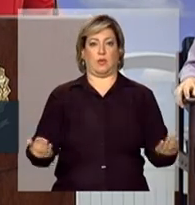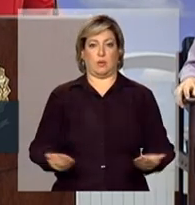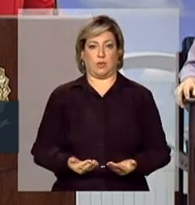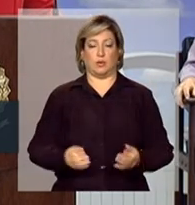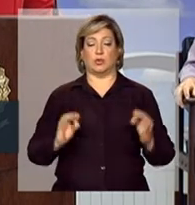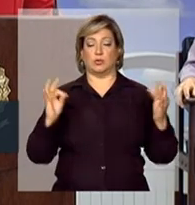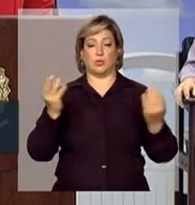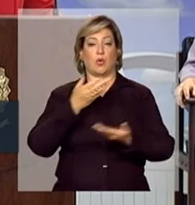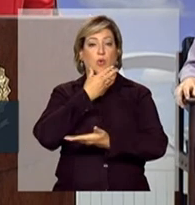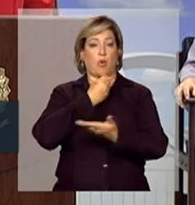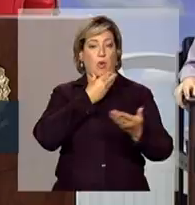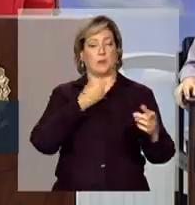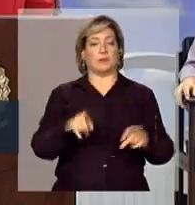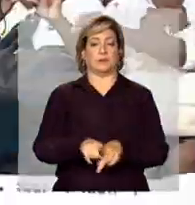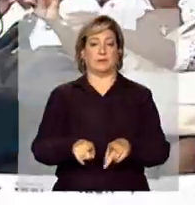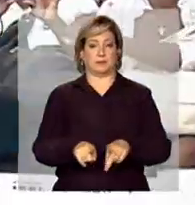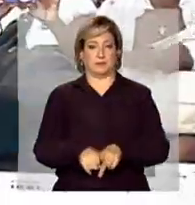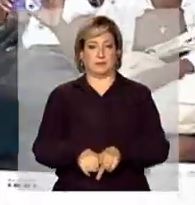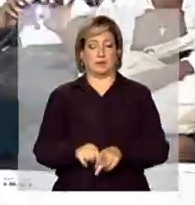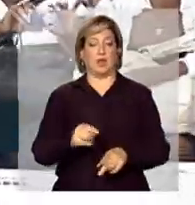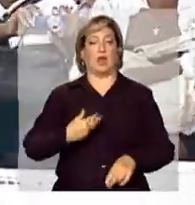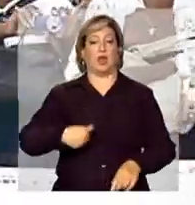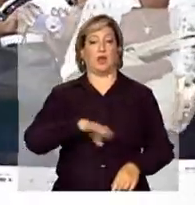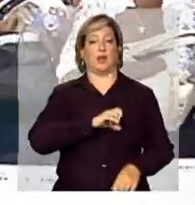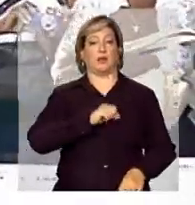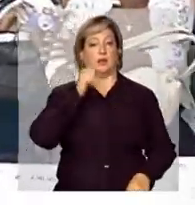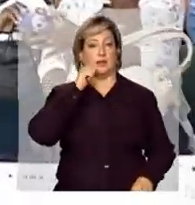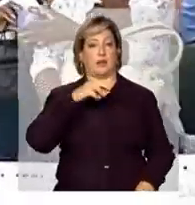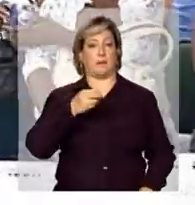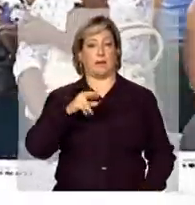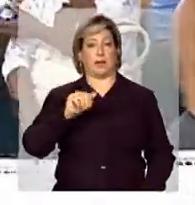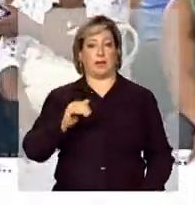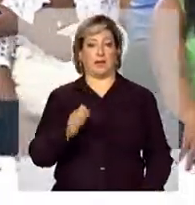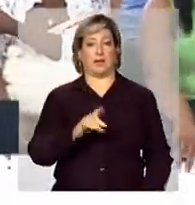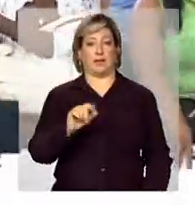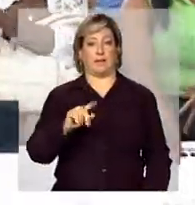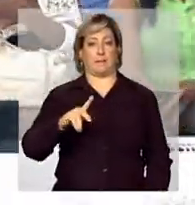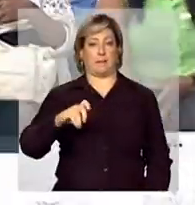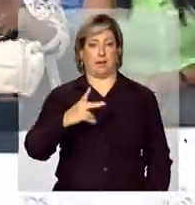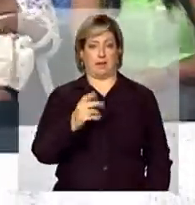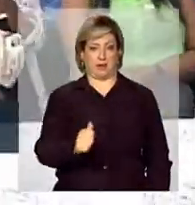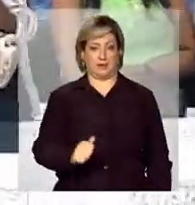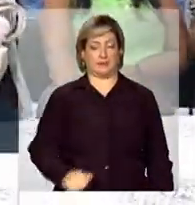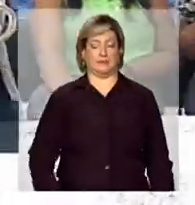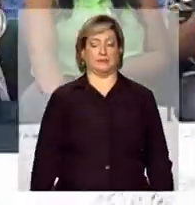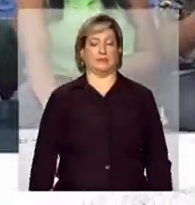e de todos os homens também a nossa querida Maria da Penha